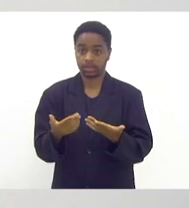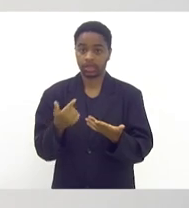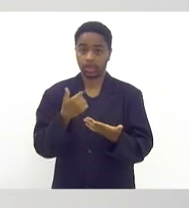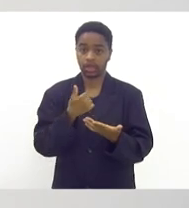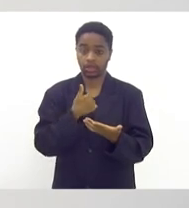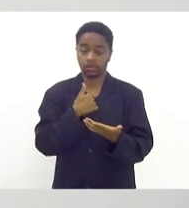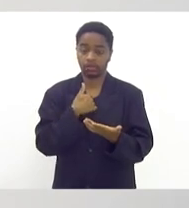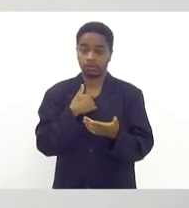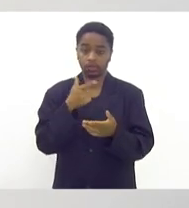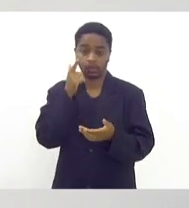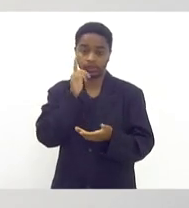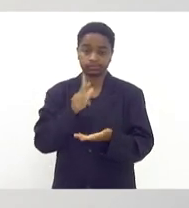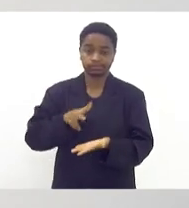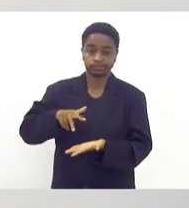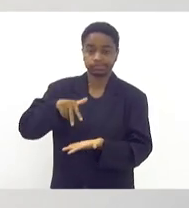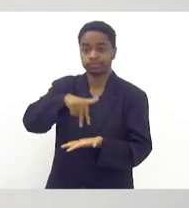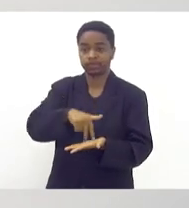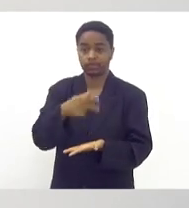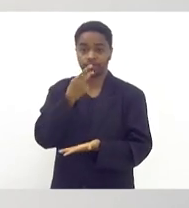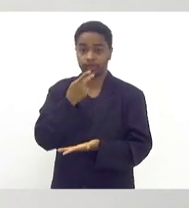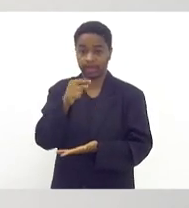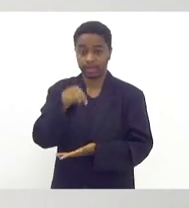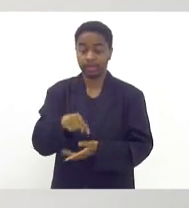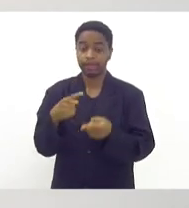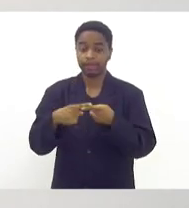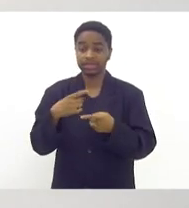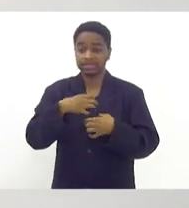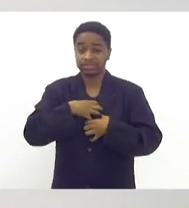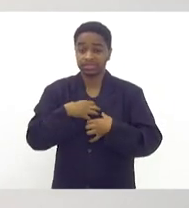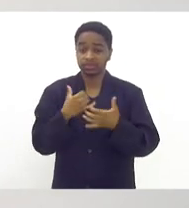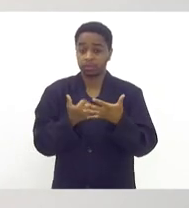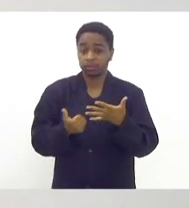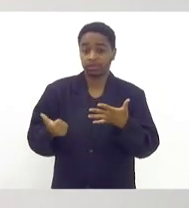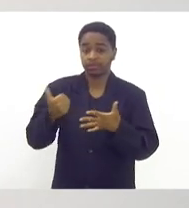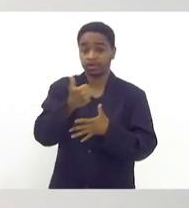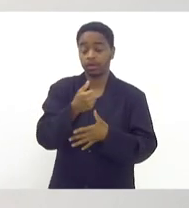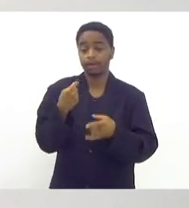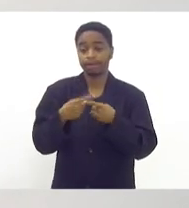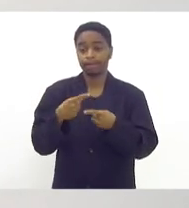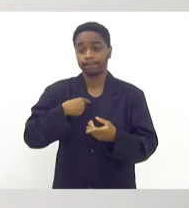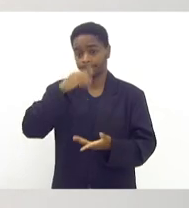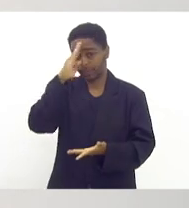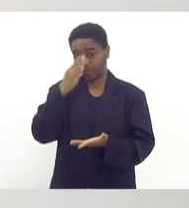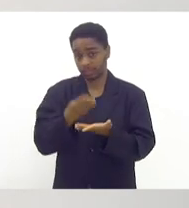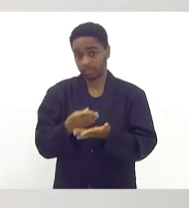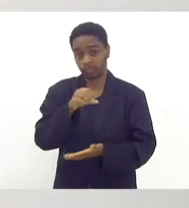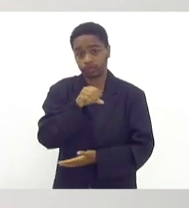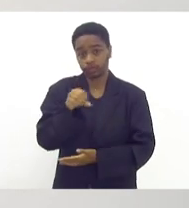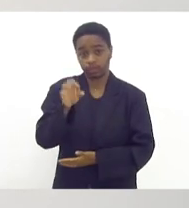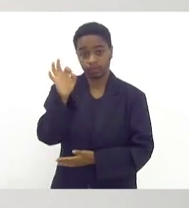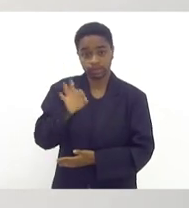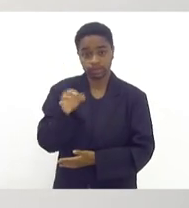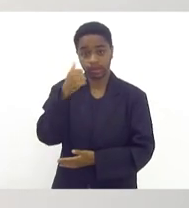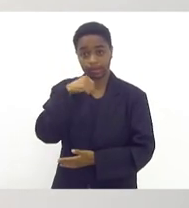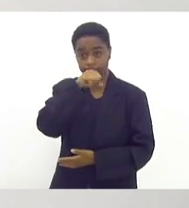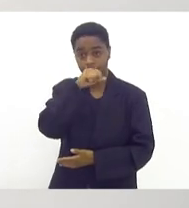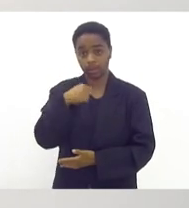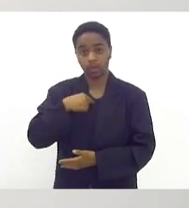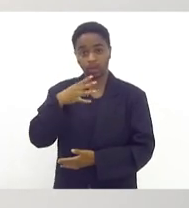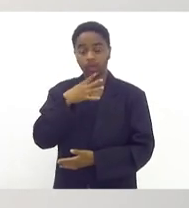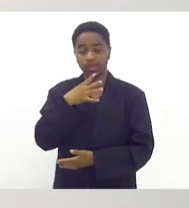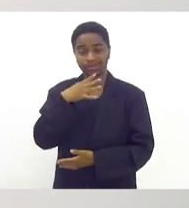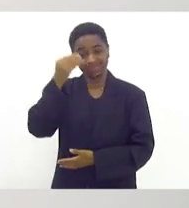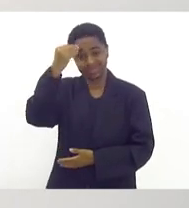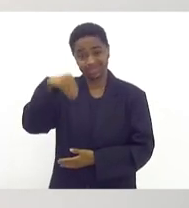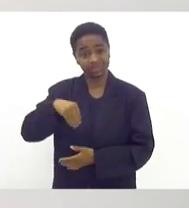fala para estar aqui porque me sinto muito privilegiada acho que 99% mesmo das mães que eu conheço desistem